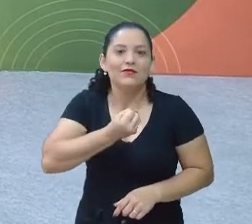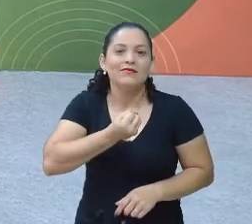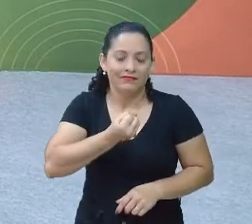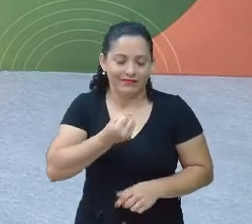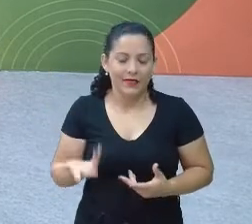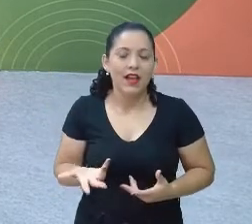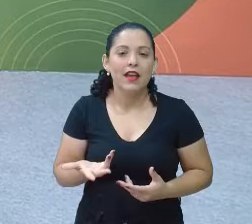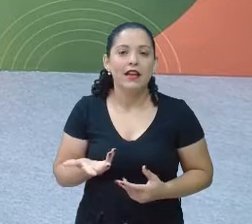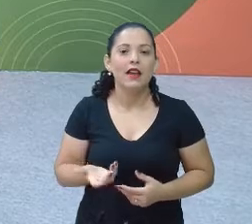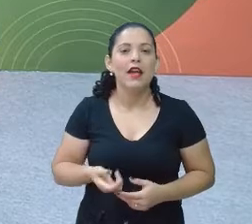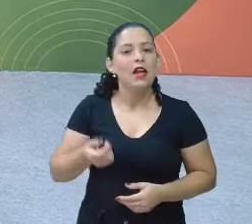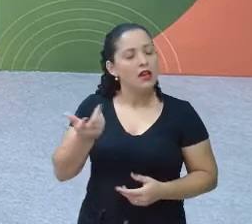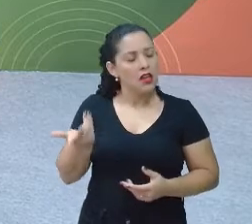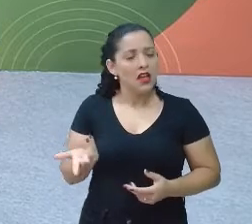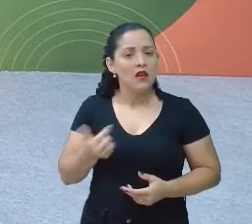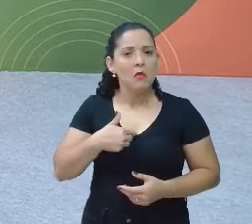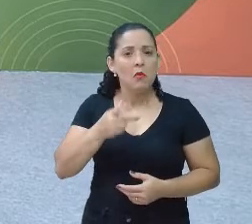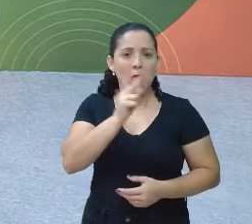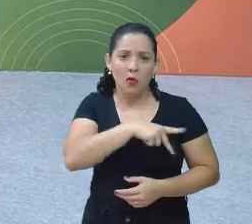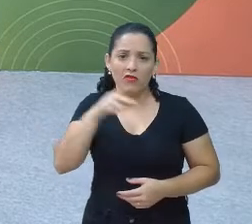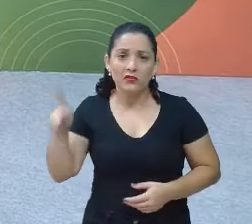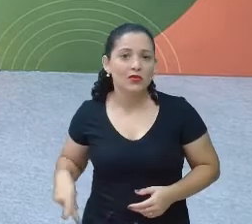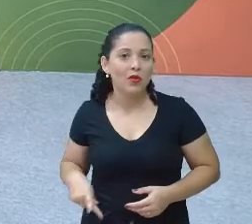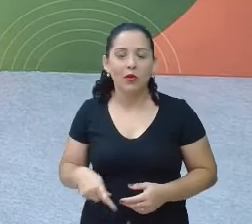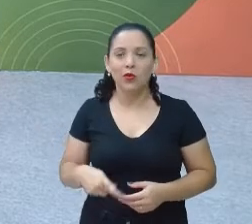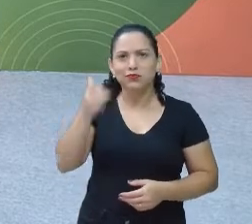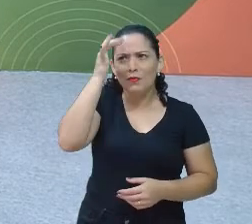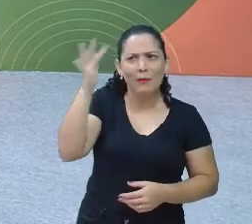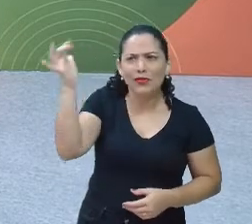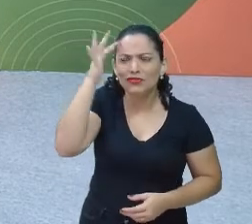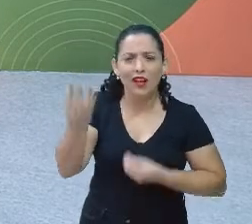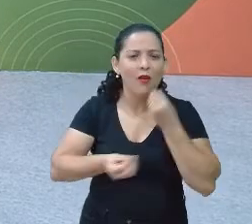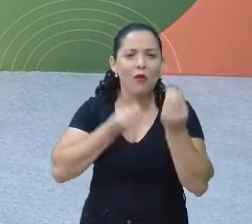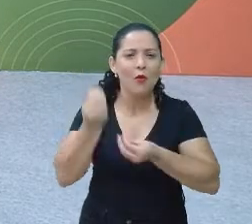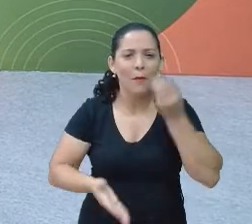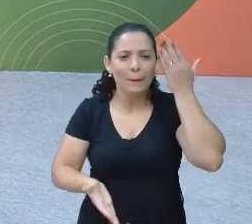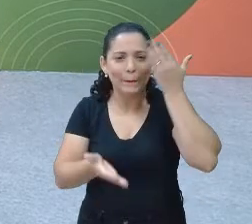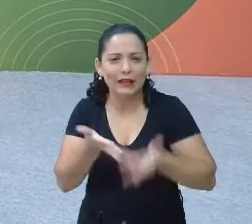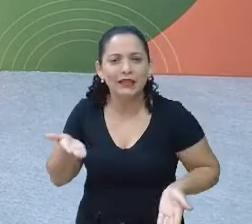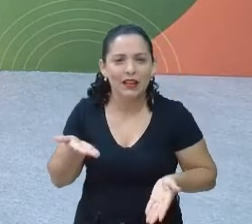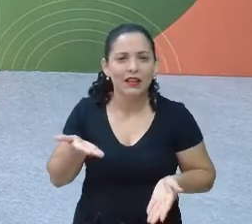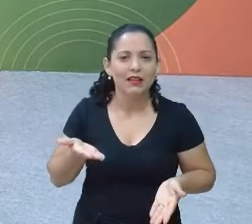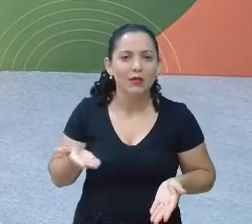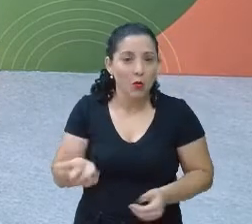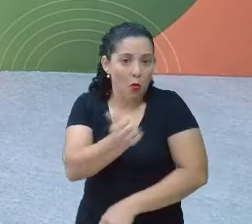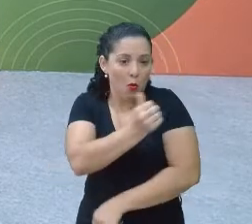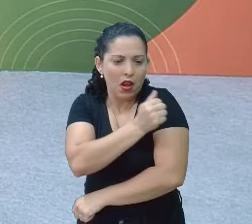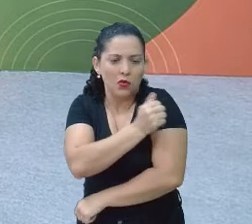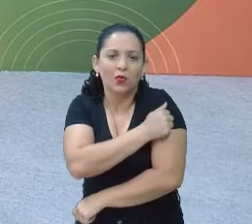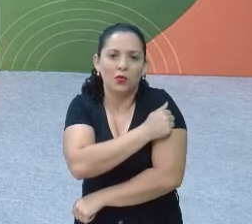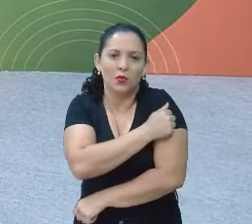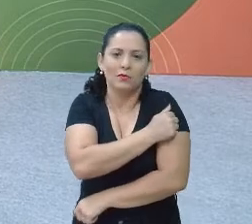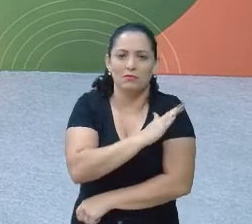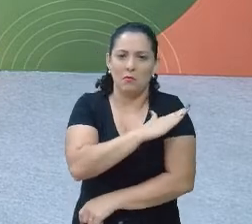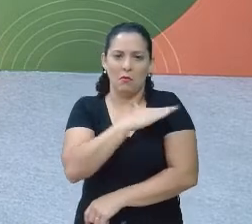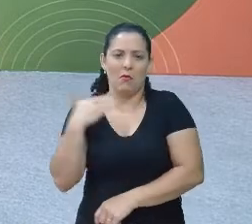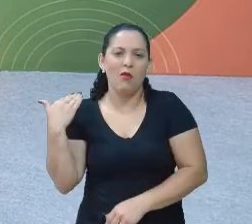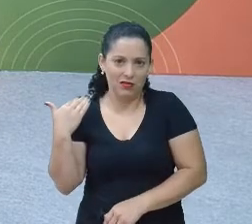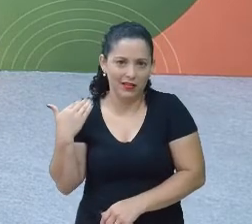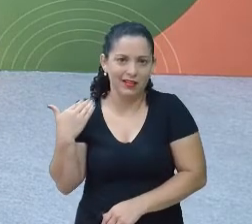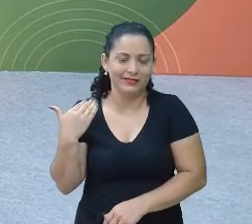condição nenhuma de perder um aluno, de olhar para uma sala de aula e ver ali um aluno que um dia esteve lá e foi aluno